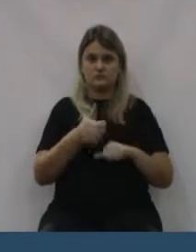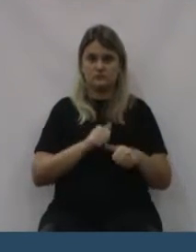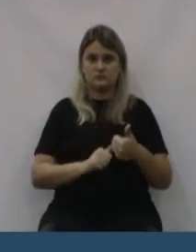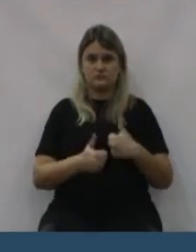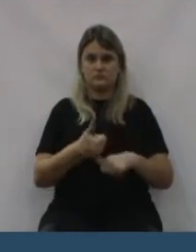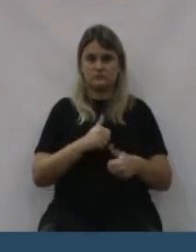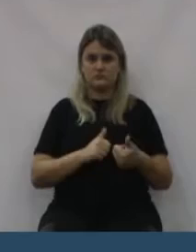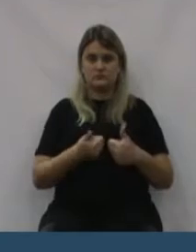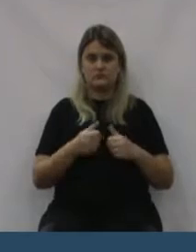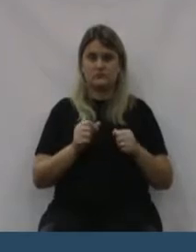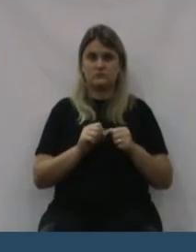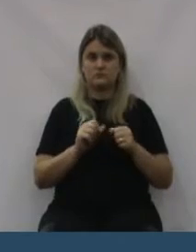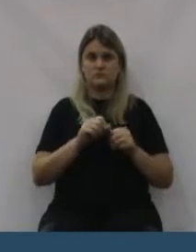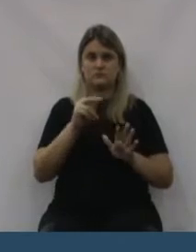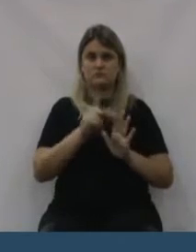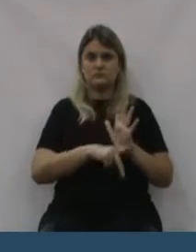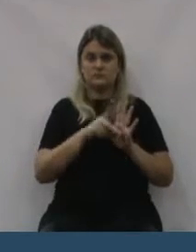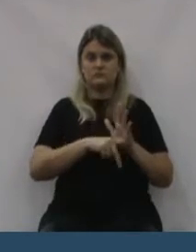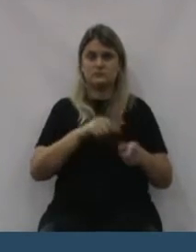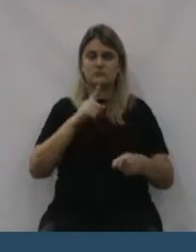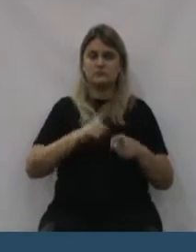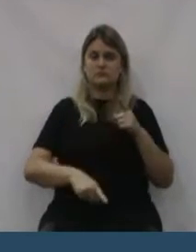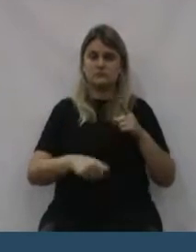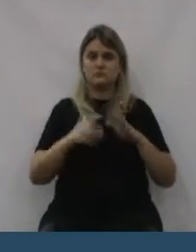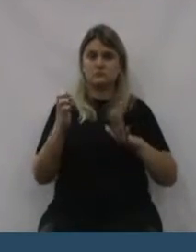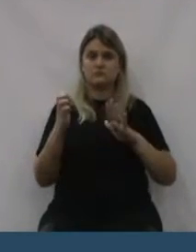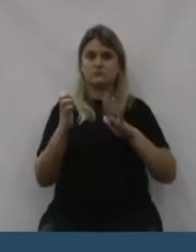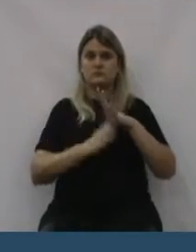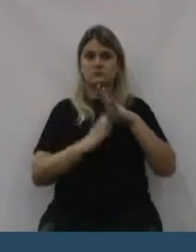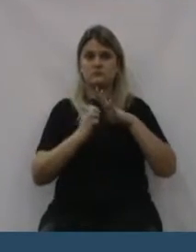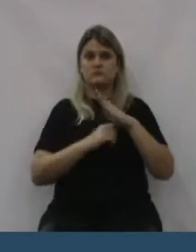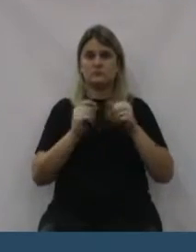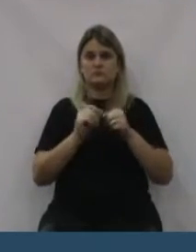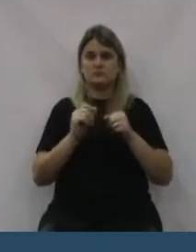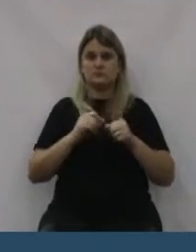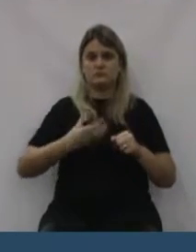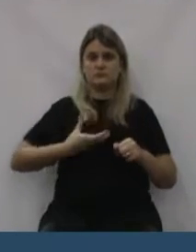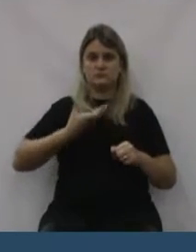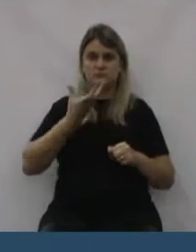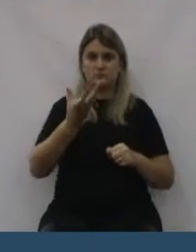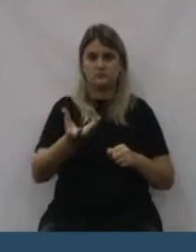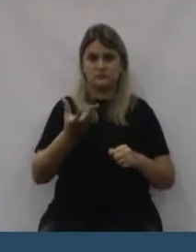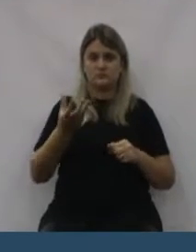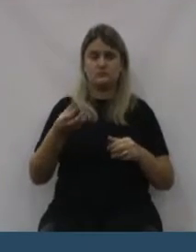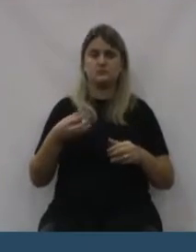fazer doação. Inclusive, eu apresentei projeto de lei nesta casa, de leis que ainda está em tramitação,